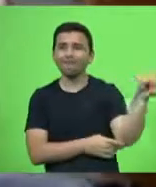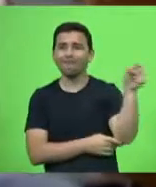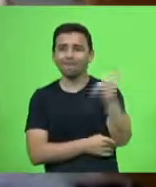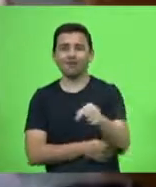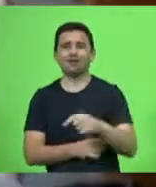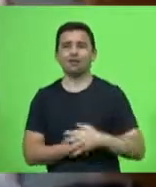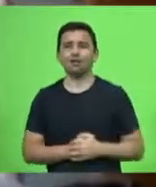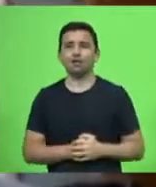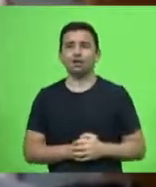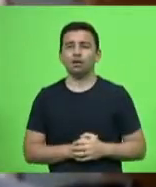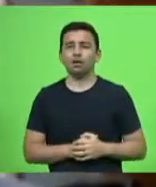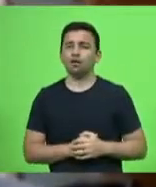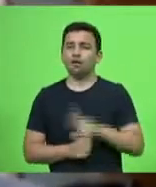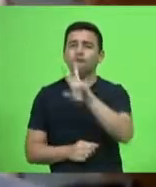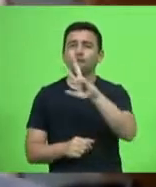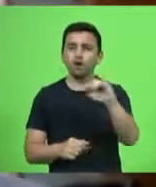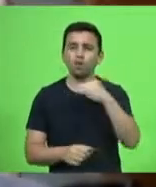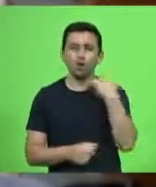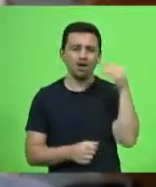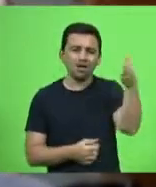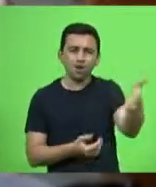vamos matar o Oeste desse jeito.